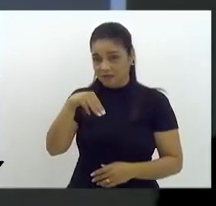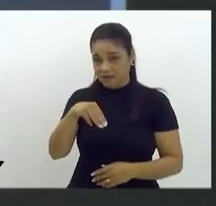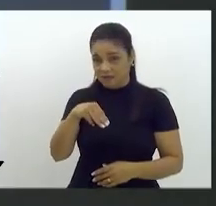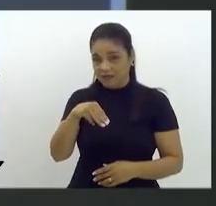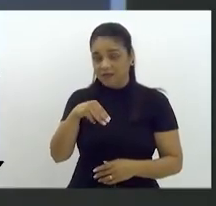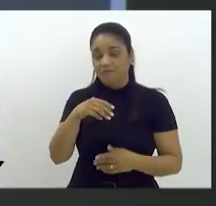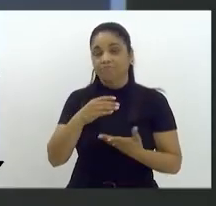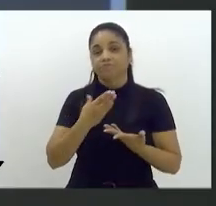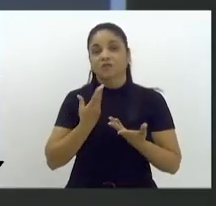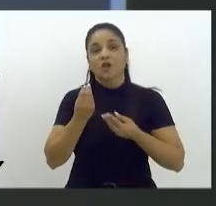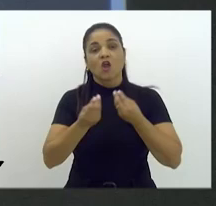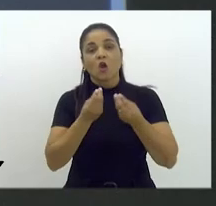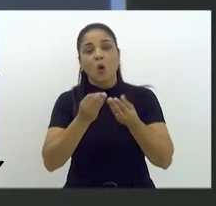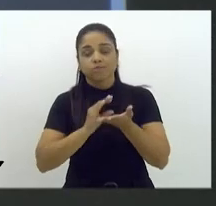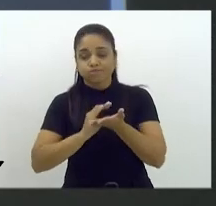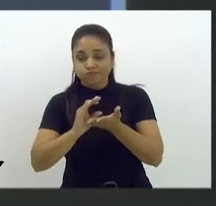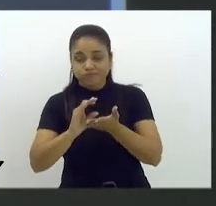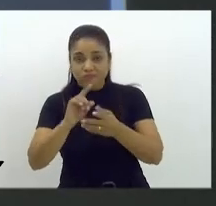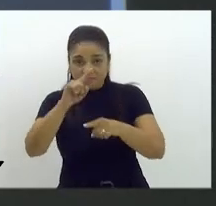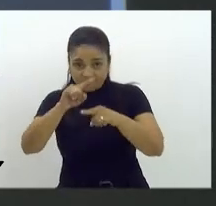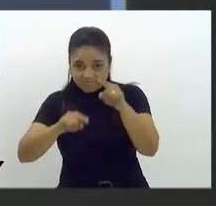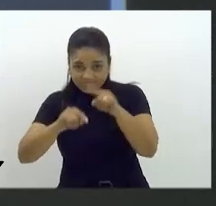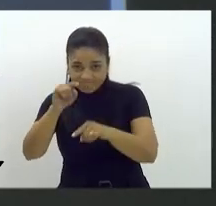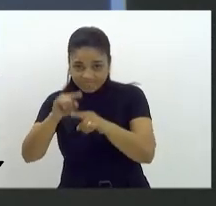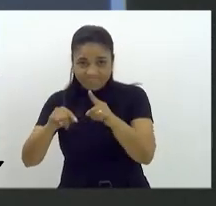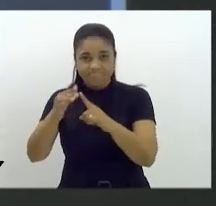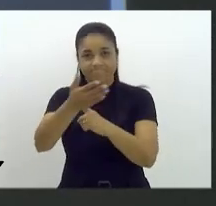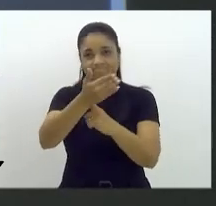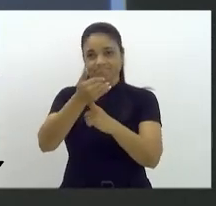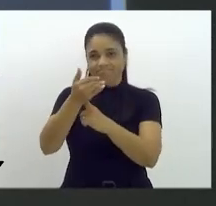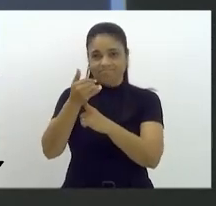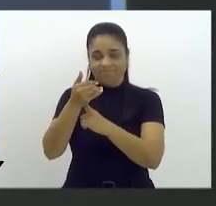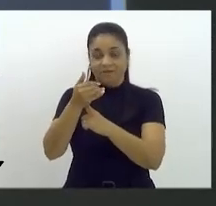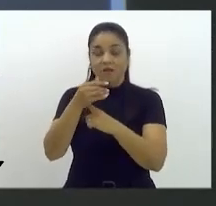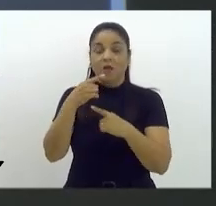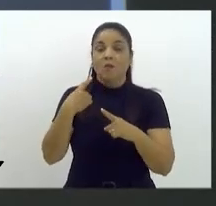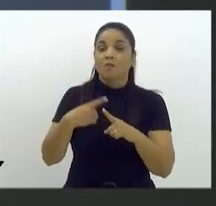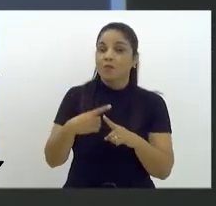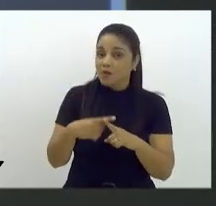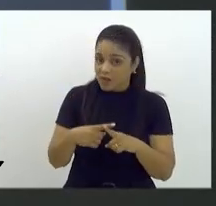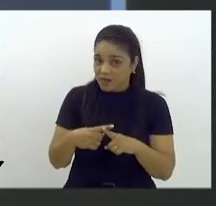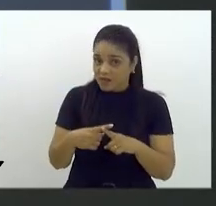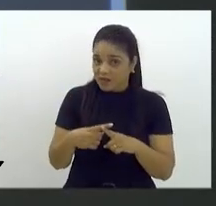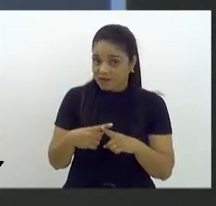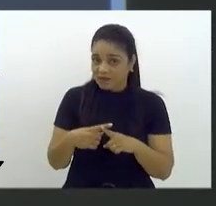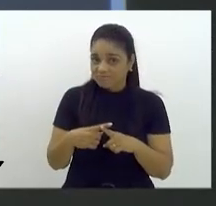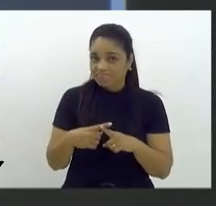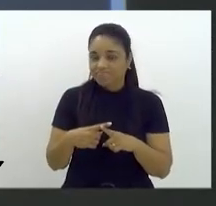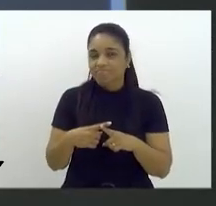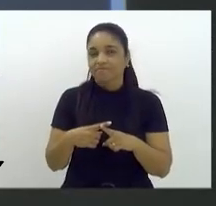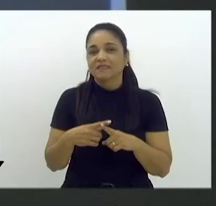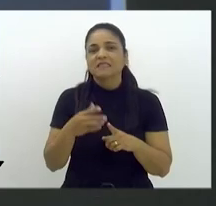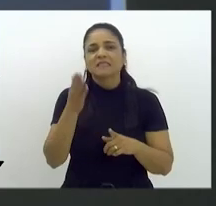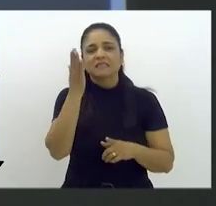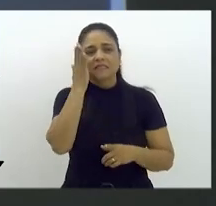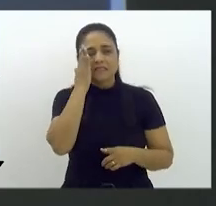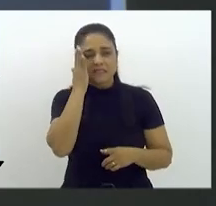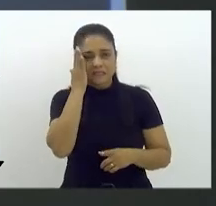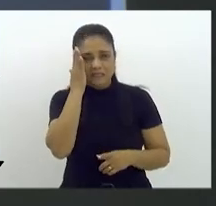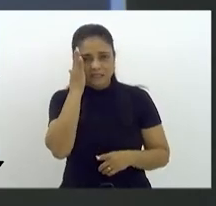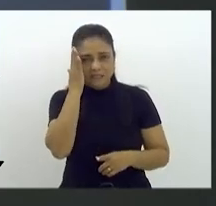os recursos da tecnologia deveríamos empregar mas acabamos não empregando porque em grande parte se sabe